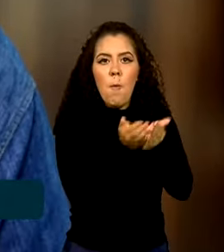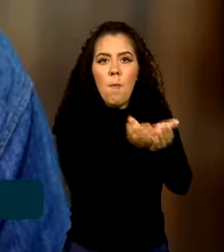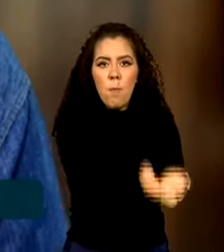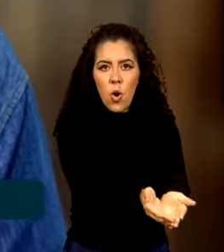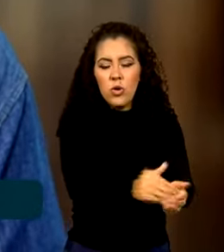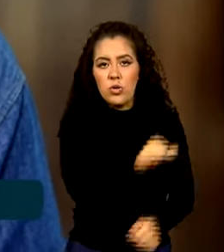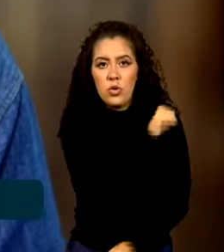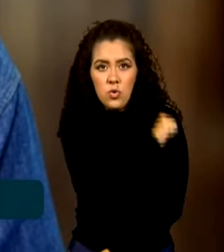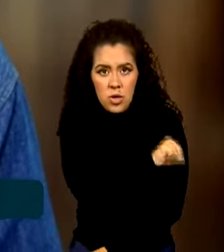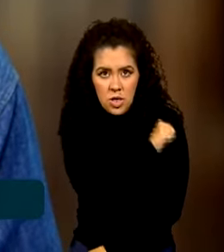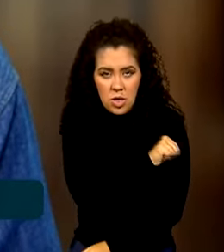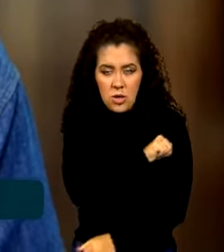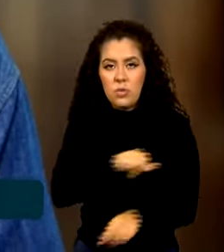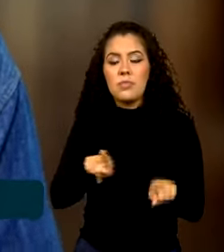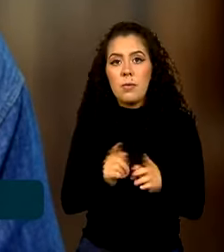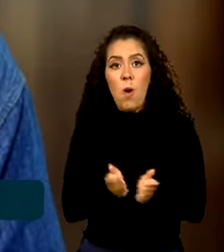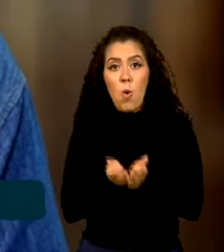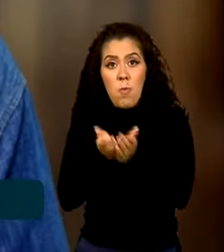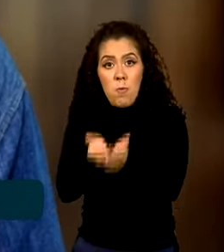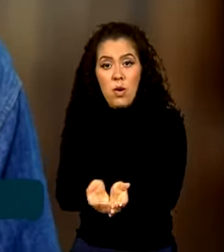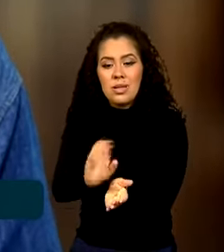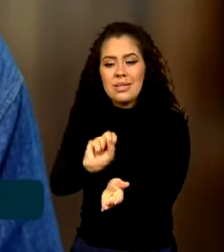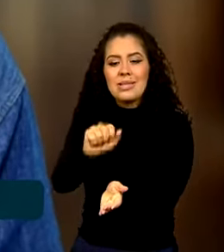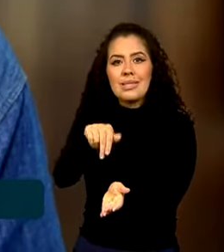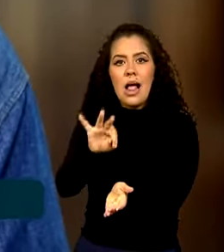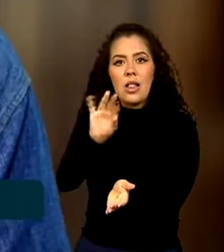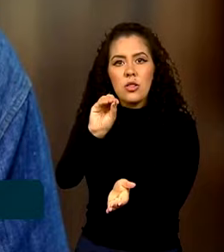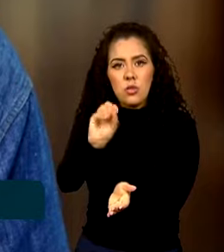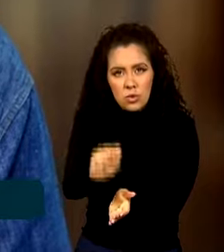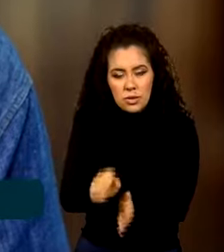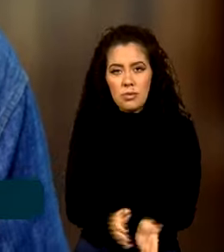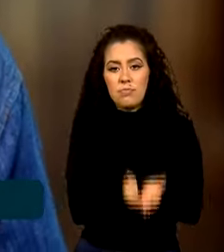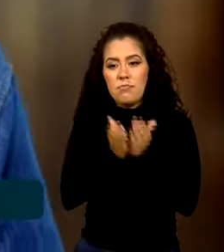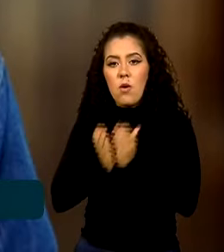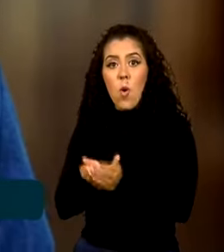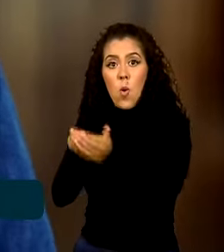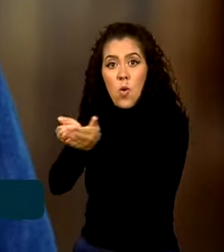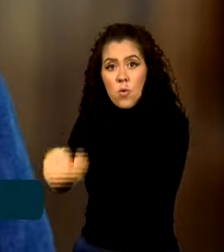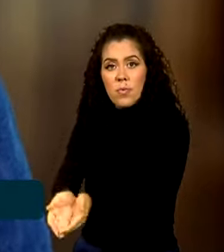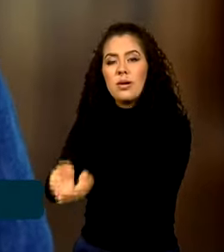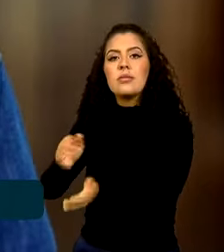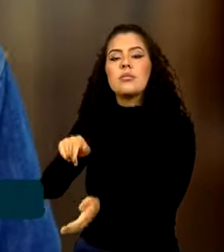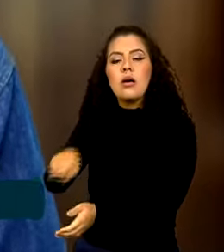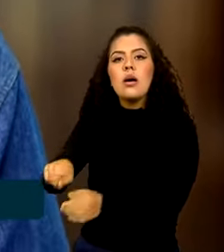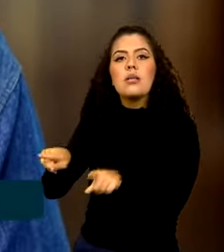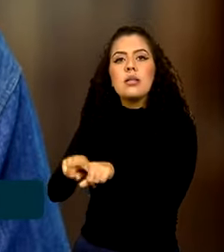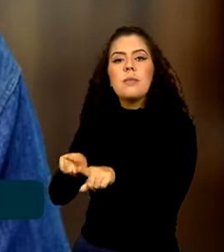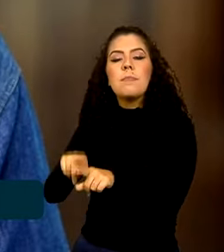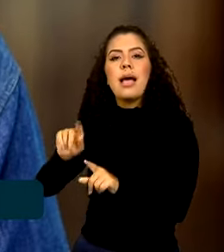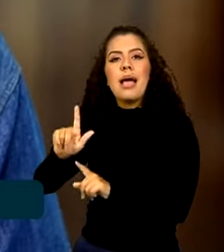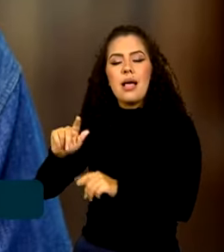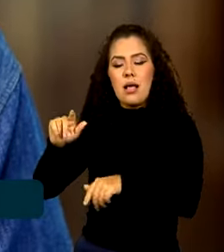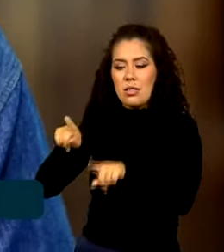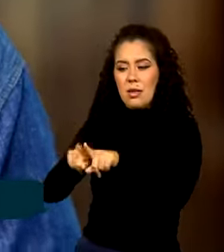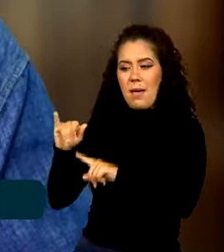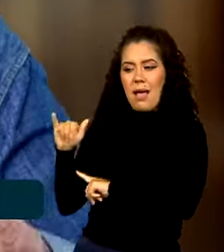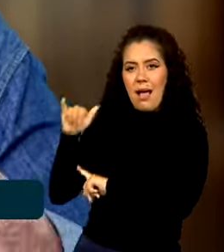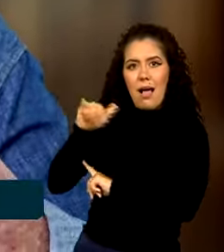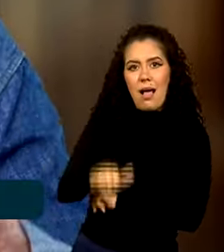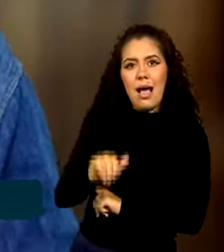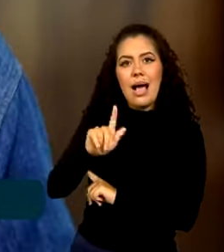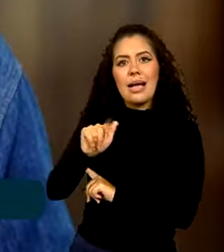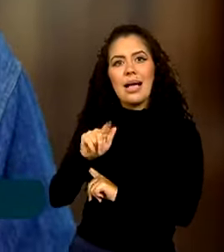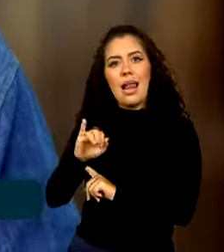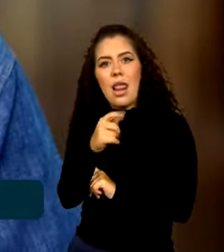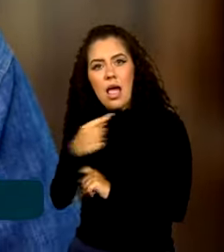Santos para o Porto de Itaguaí também no Rio de Janeiro o aeroporto do Galeão e o aeroporto de Guarulhos nesses